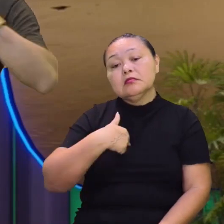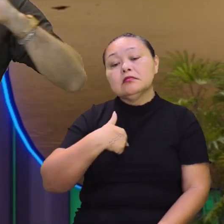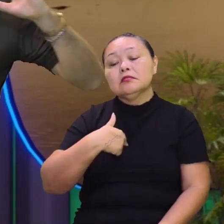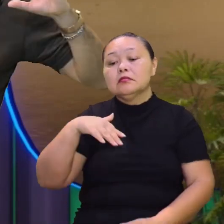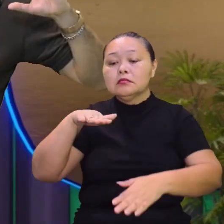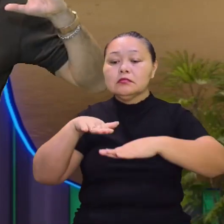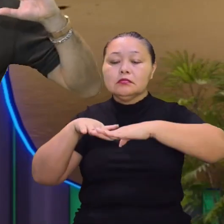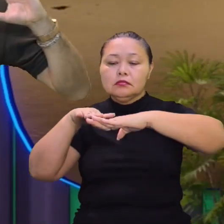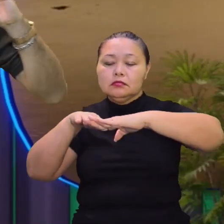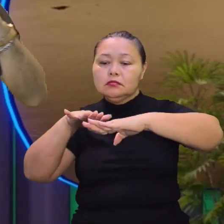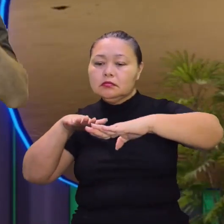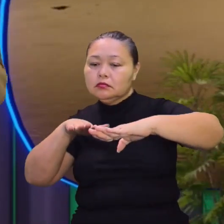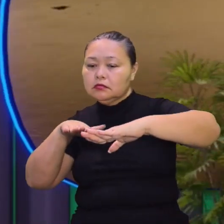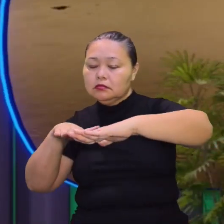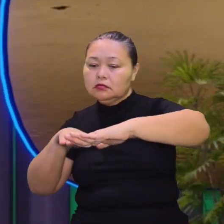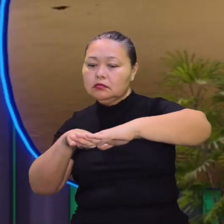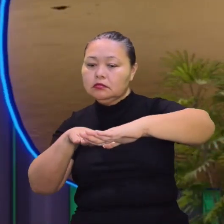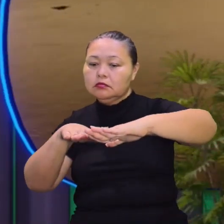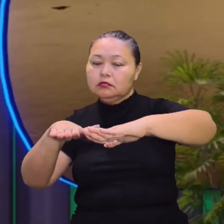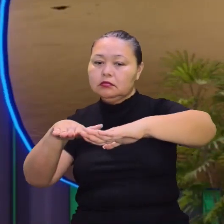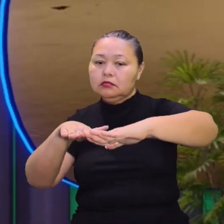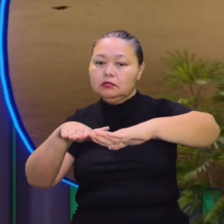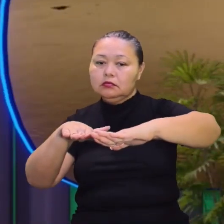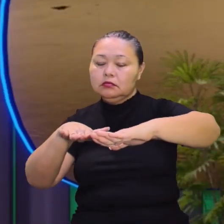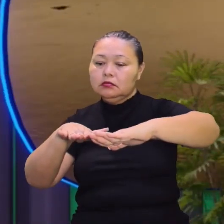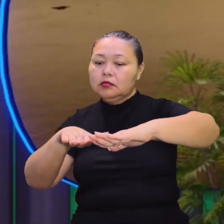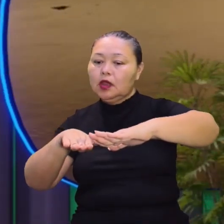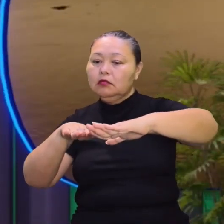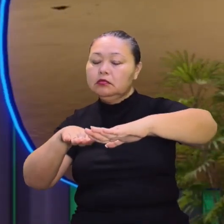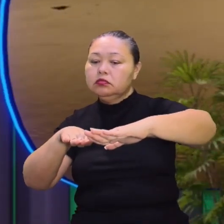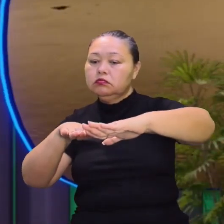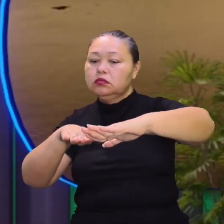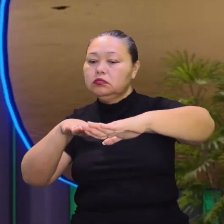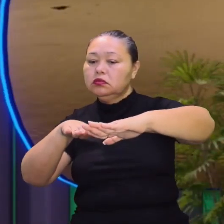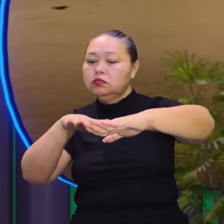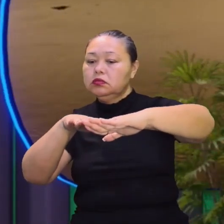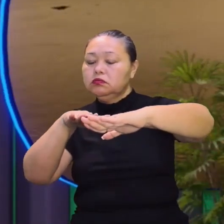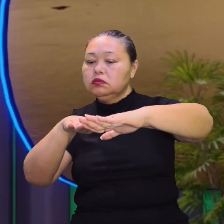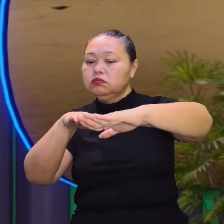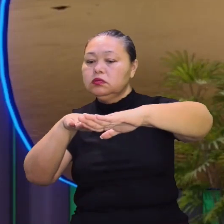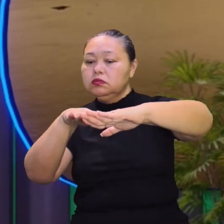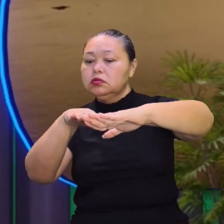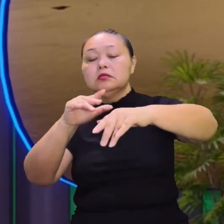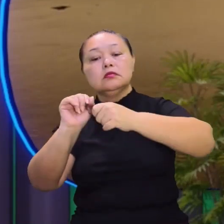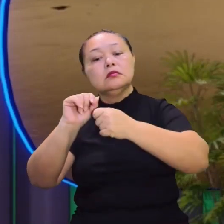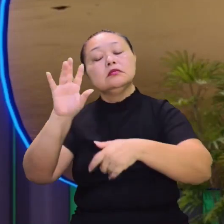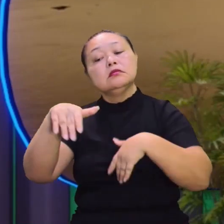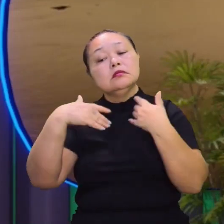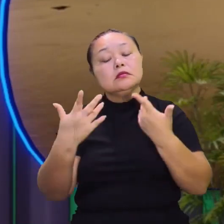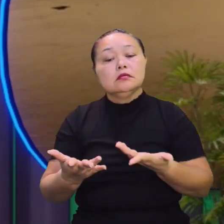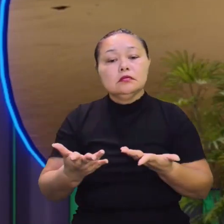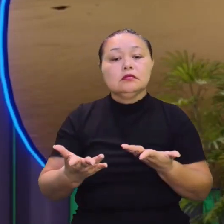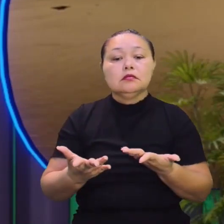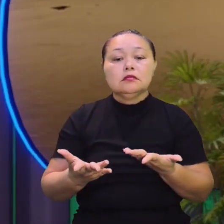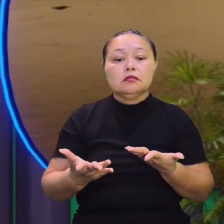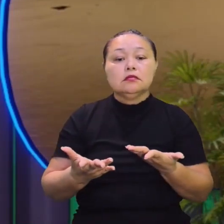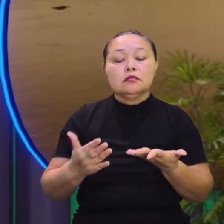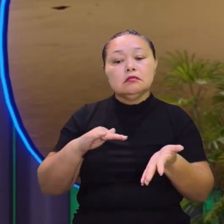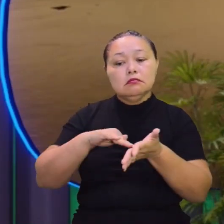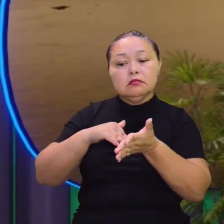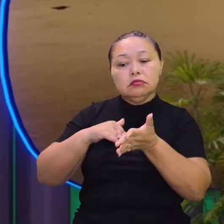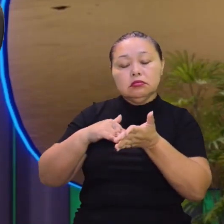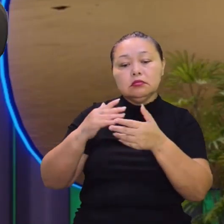comboios de barcaça empurrada por um barco muito potente, não é isso? No entanto, um